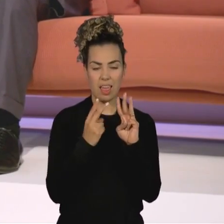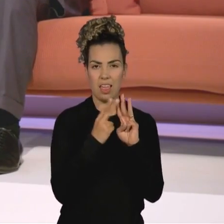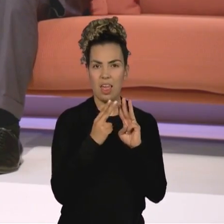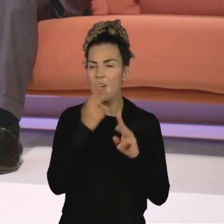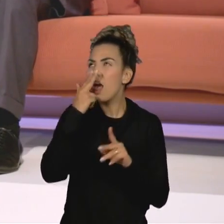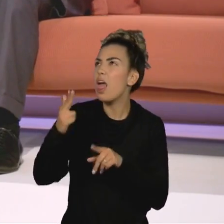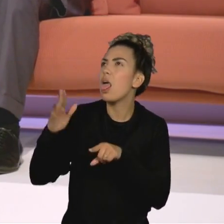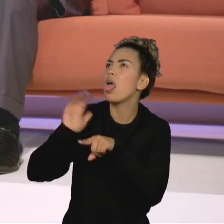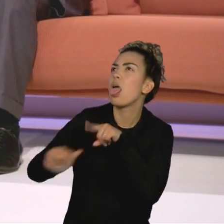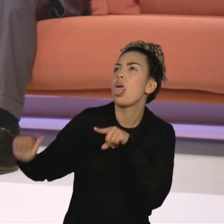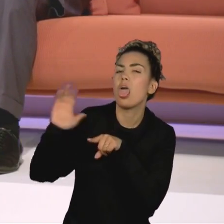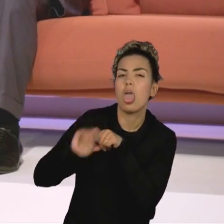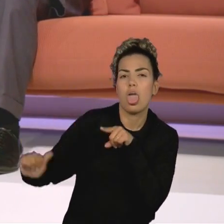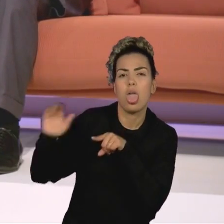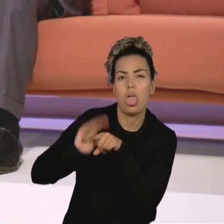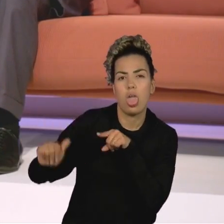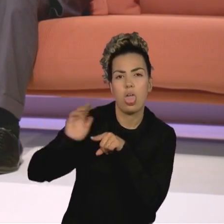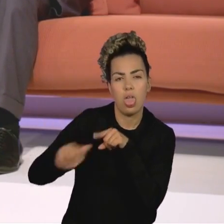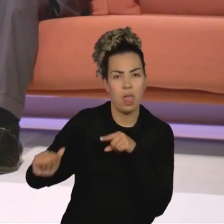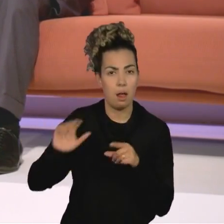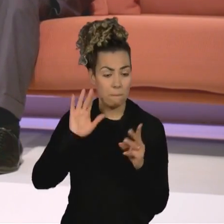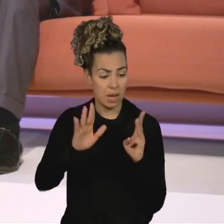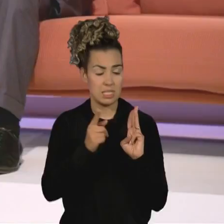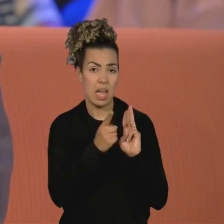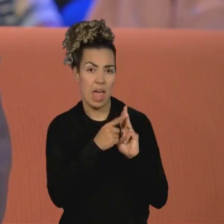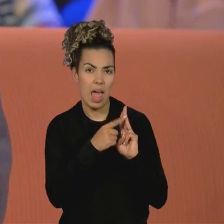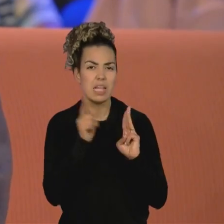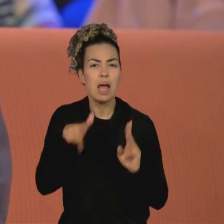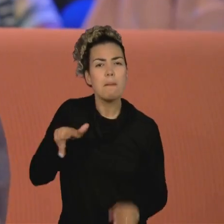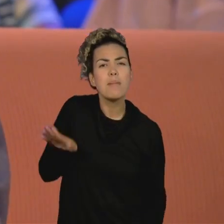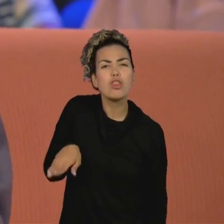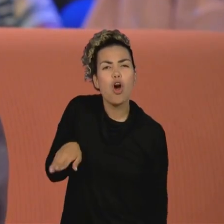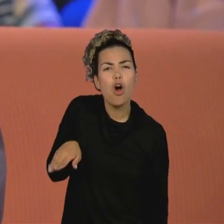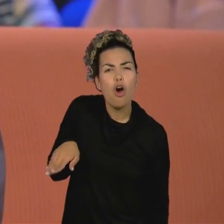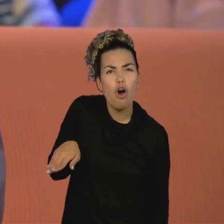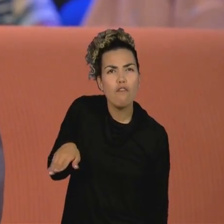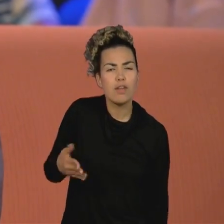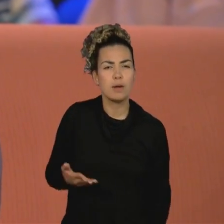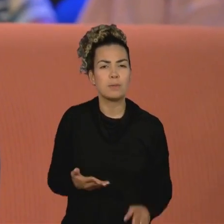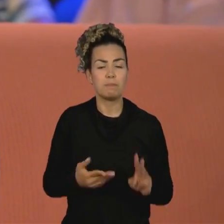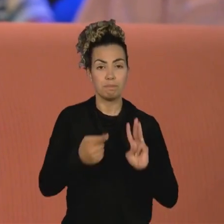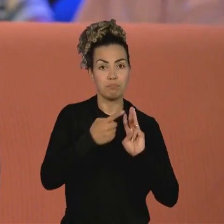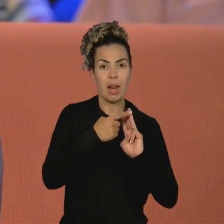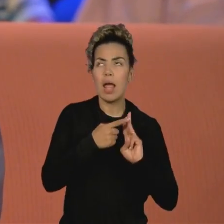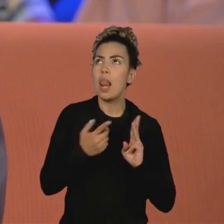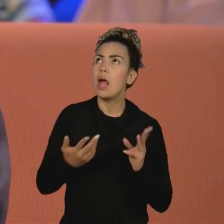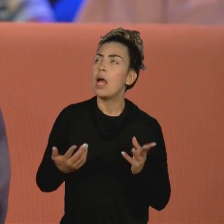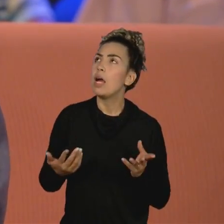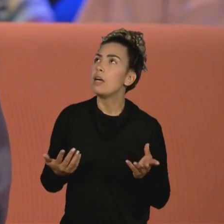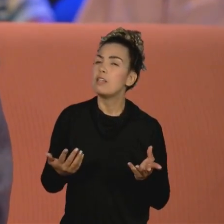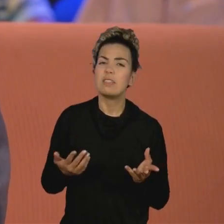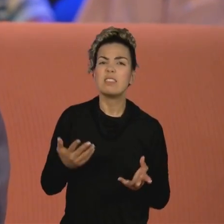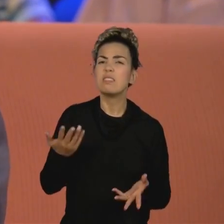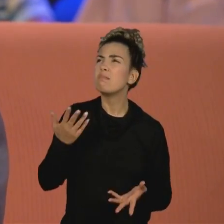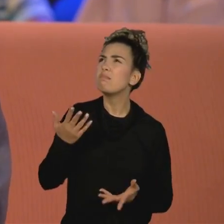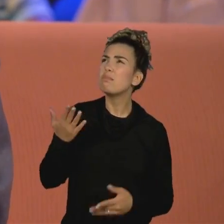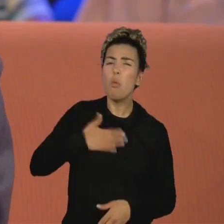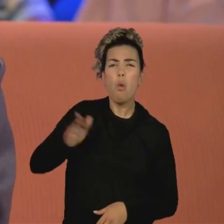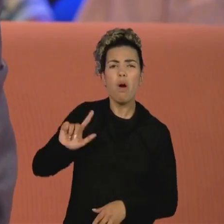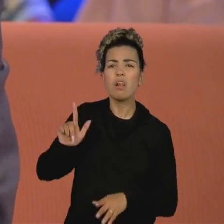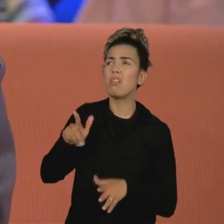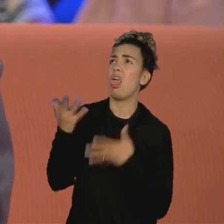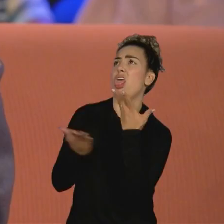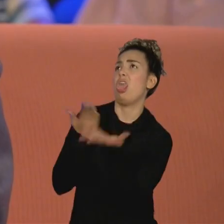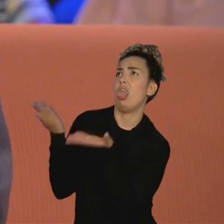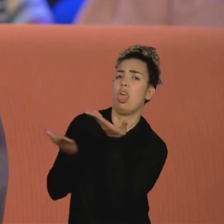ele, mas a Cordélia, que é a mais nova, coração, né? Cordes, né? Coração desse nome, ela não gosta disso. E aí